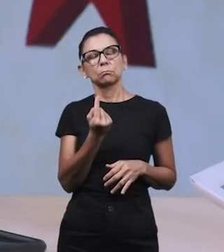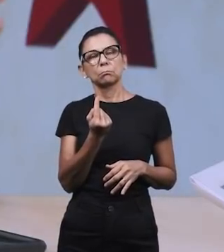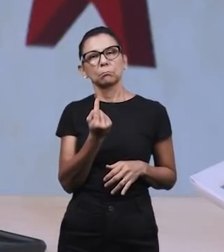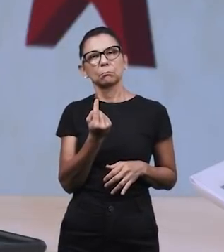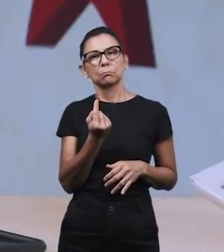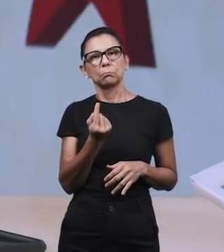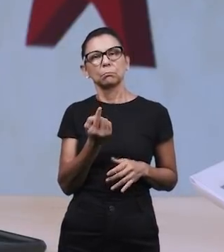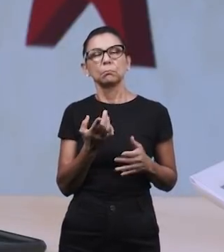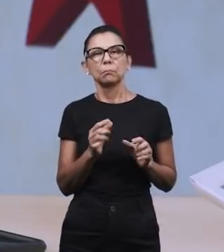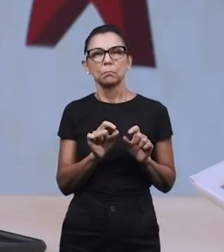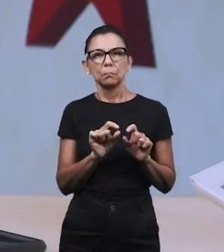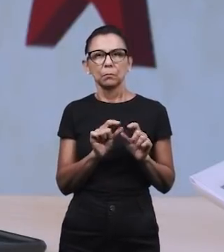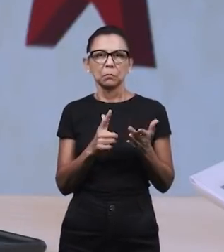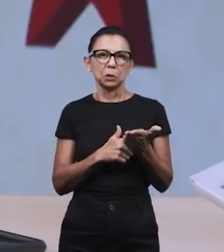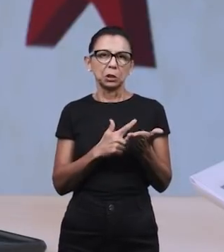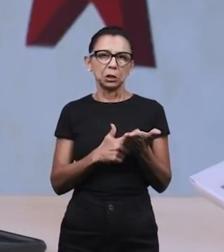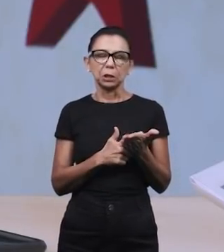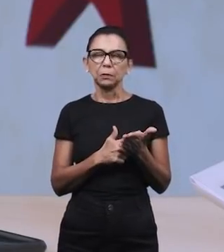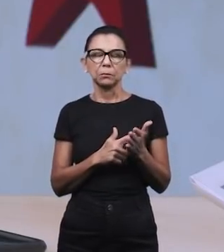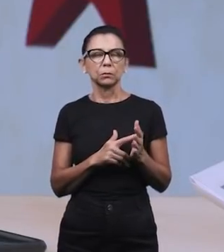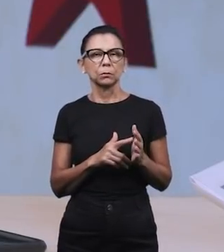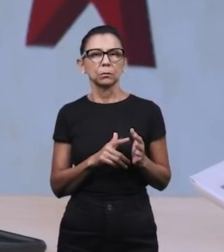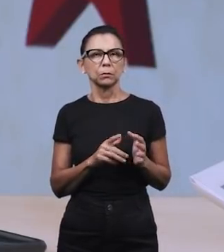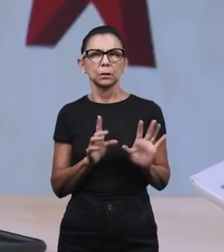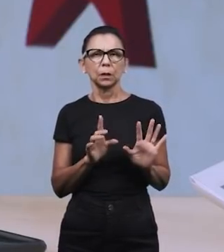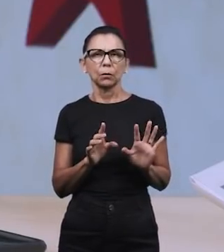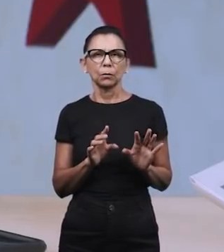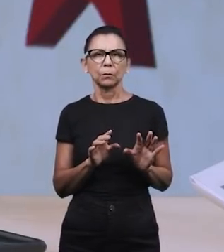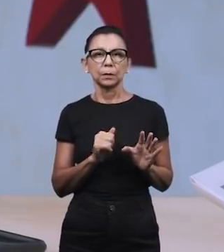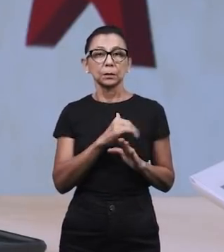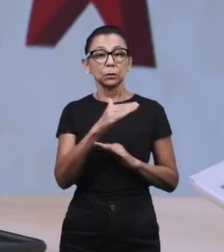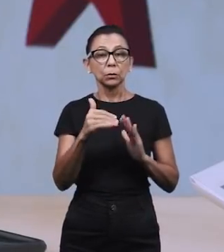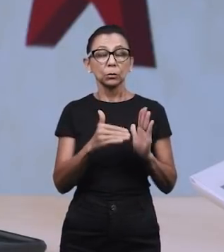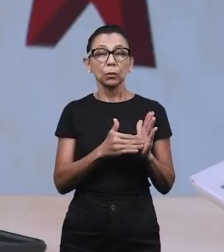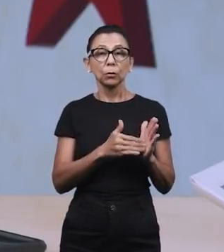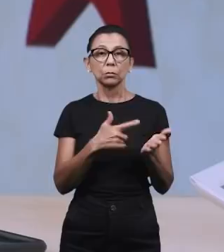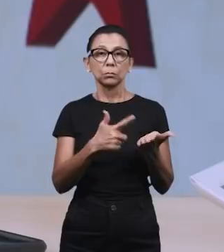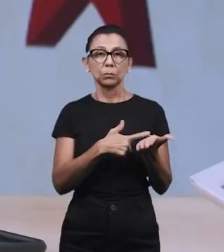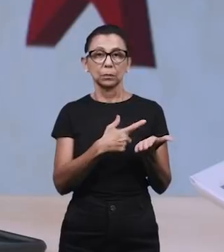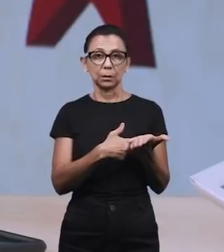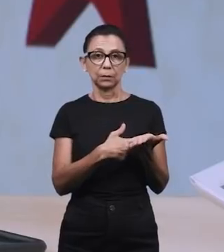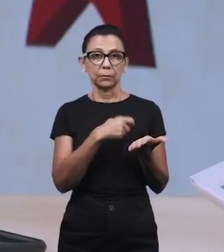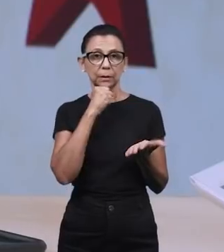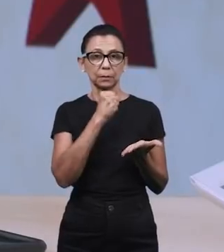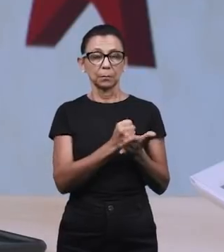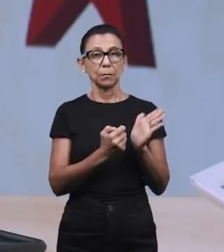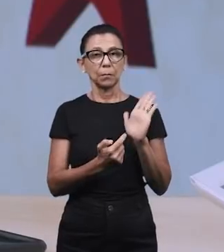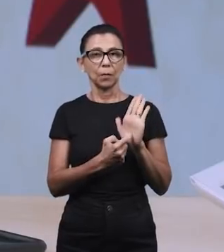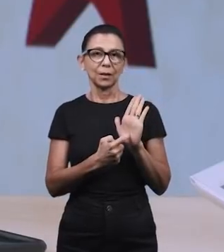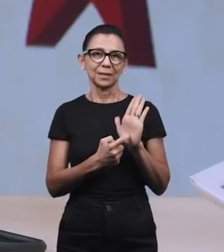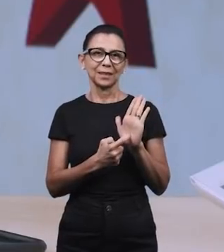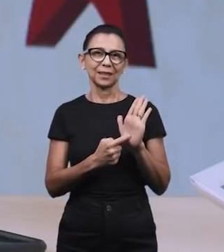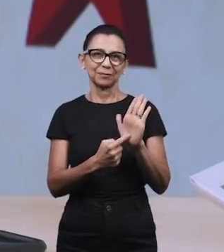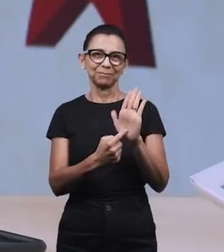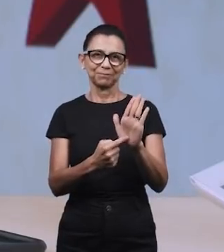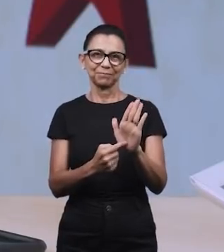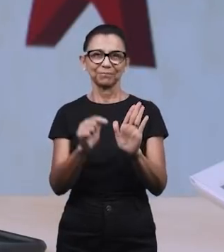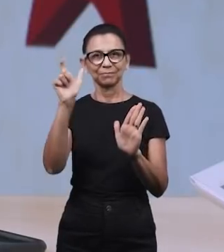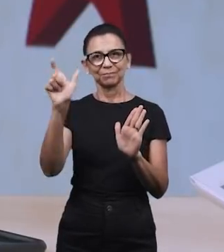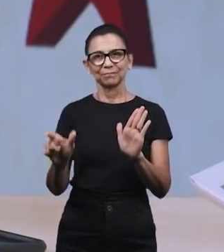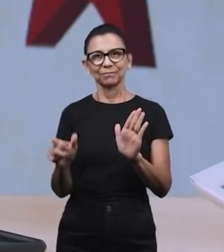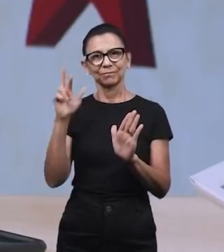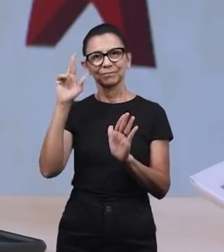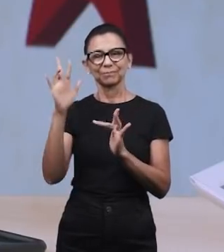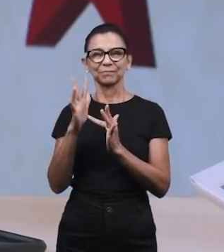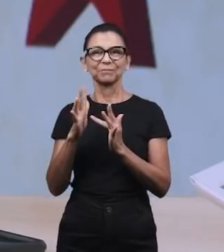ao longo de todo o Velho Testamento, nós temos elementos que apontam para a figura do Senhor Jesus, que apontam